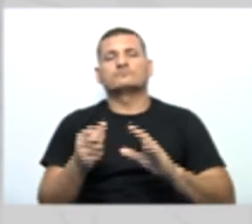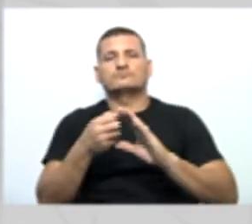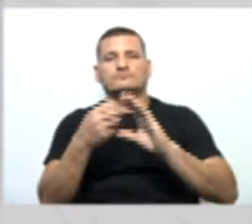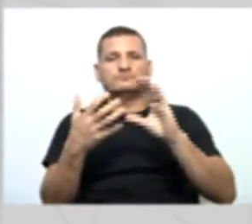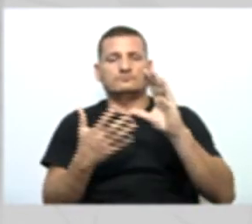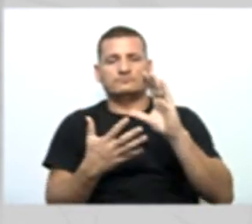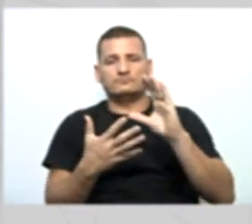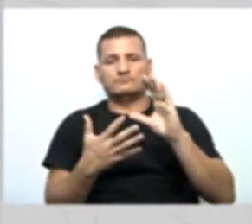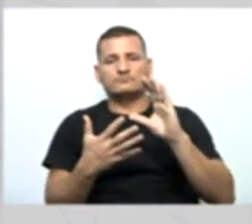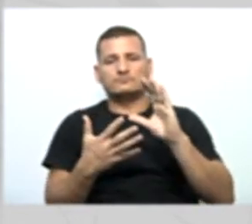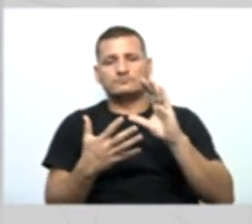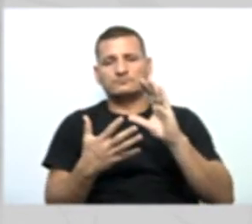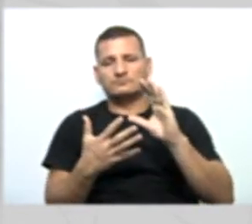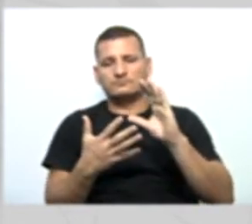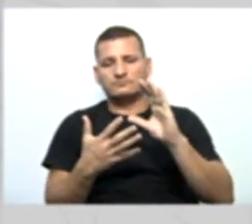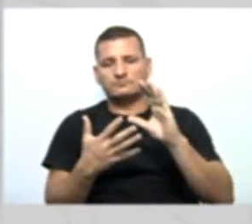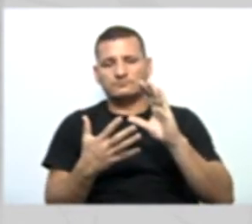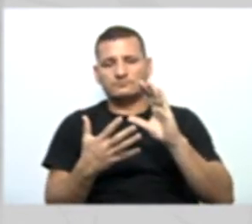características,